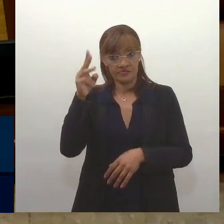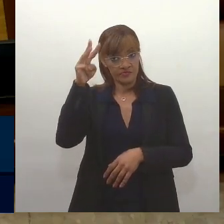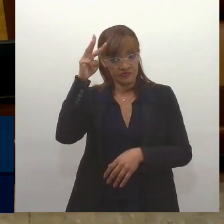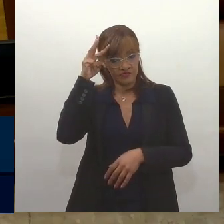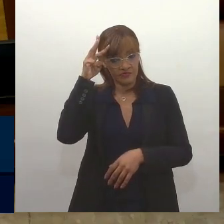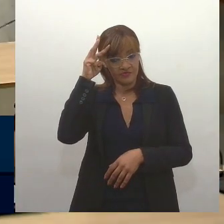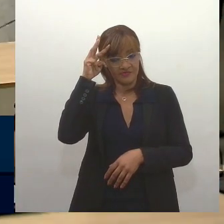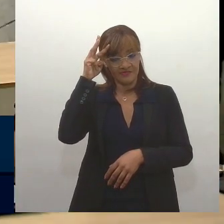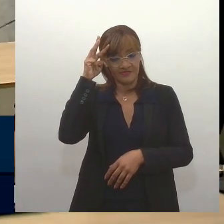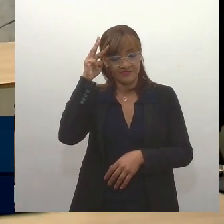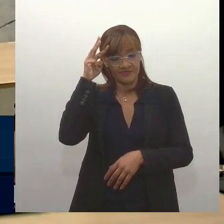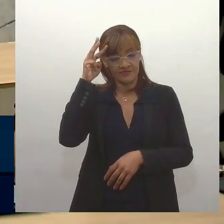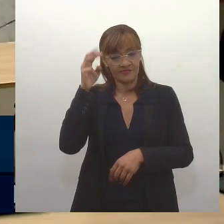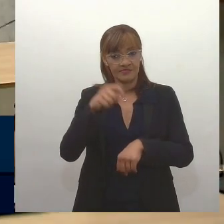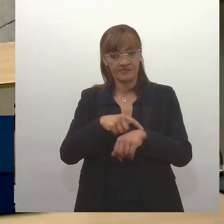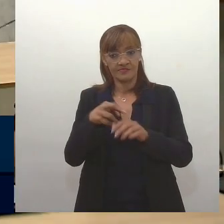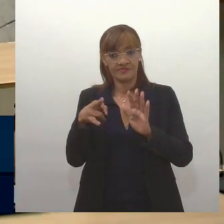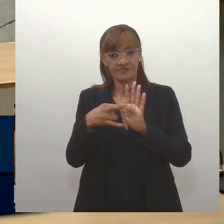horário